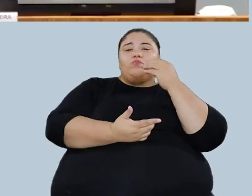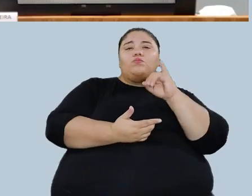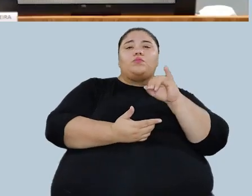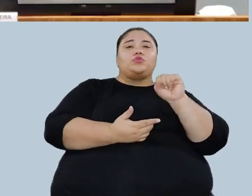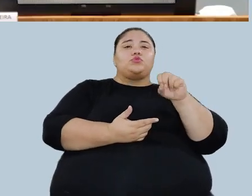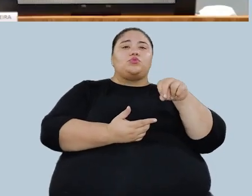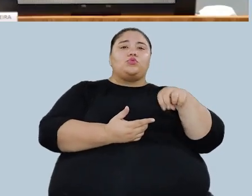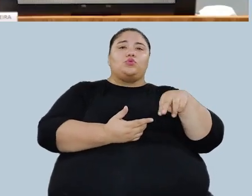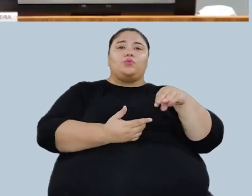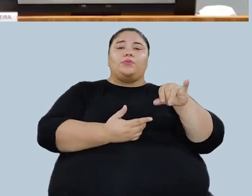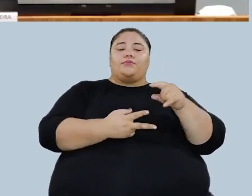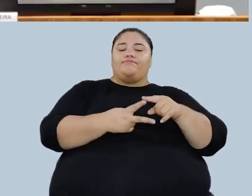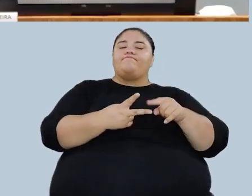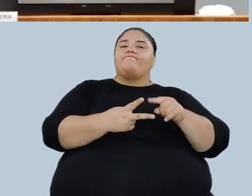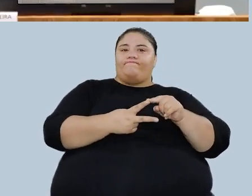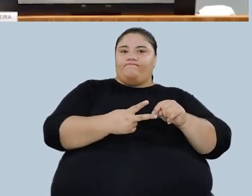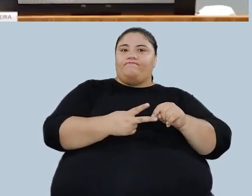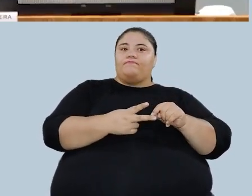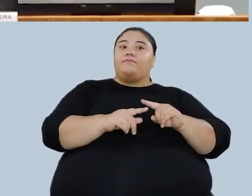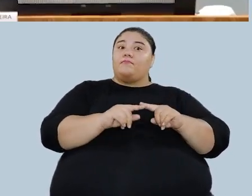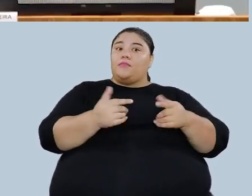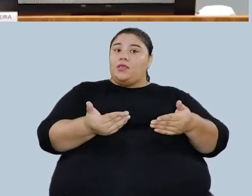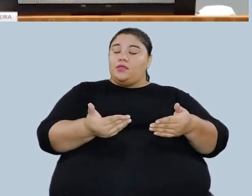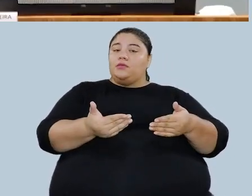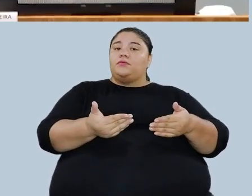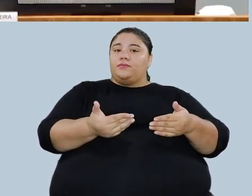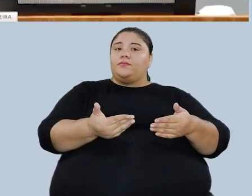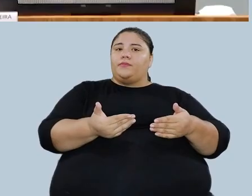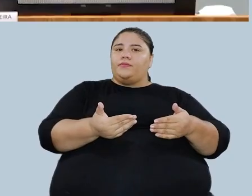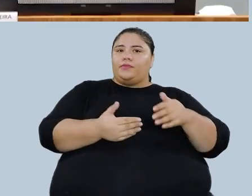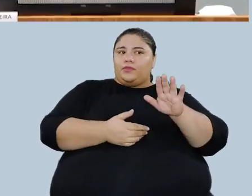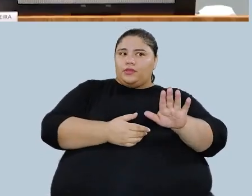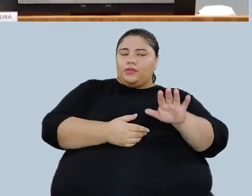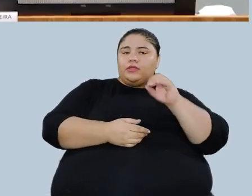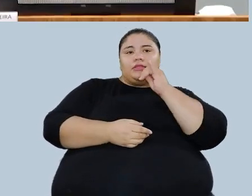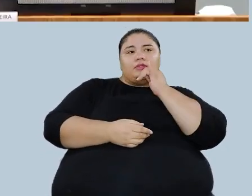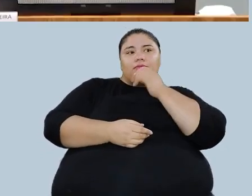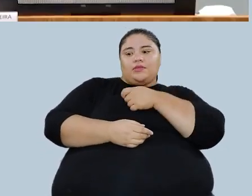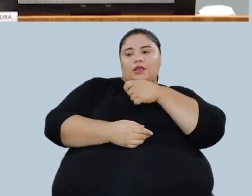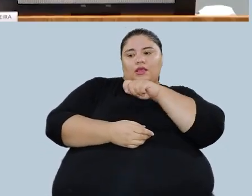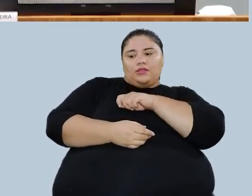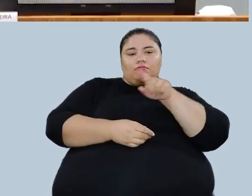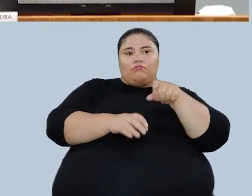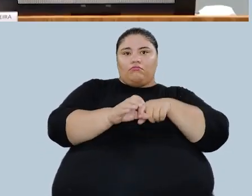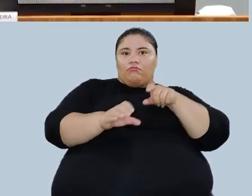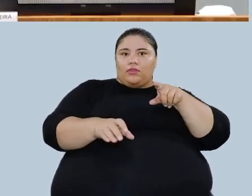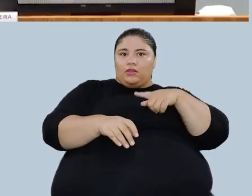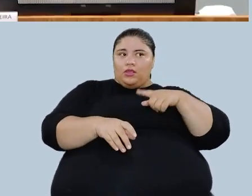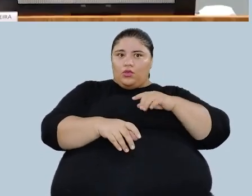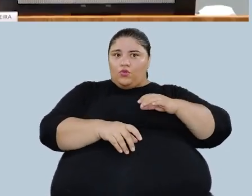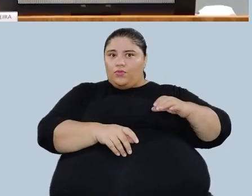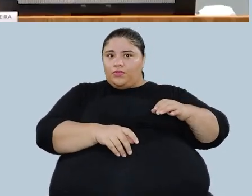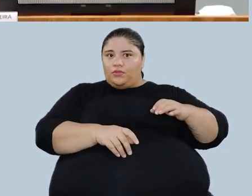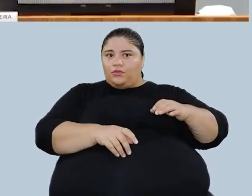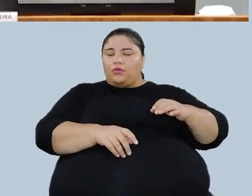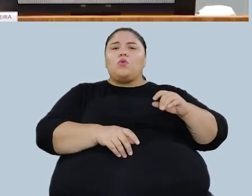isonomia entre essas figuras. Mas aí chega a isso, né? Será que no agente independente nós temos comissão?